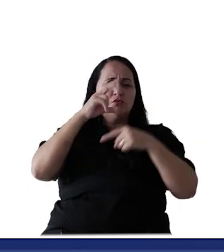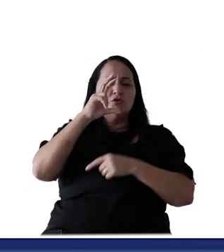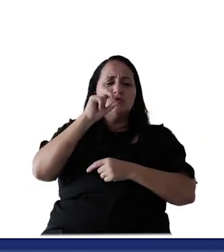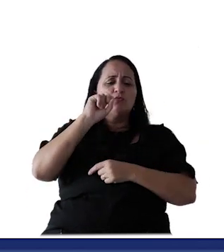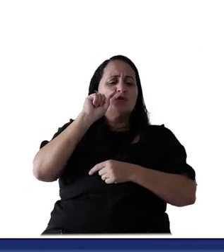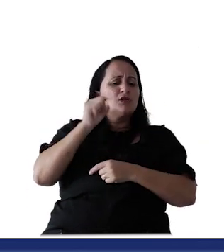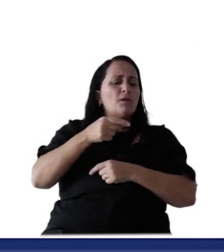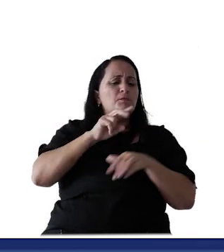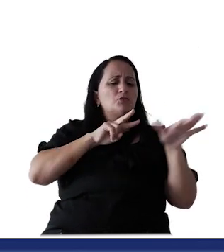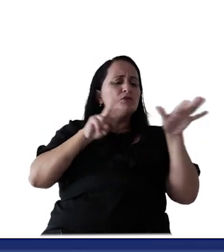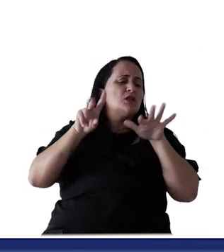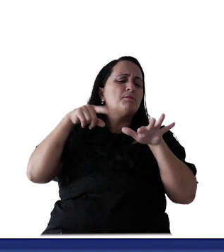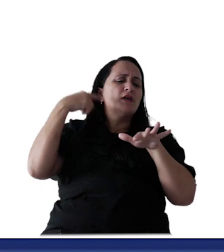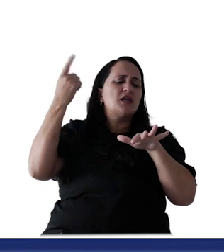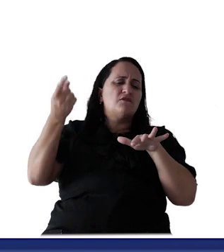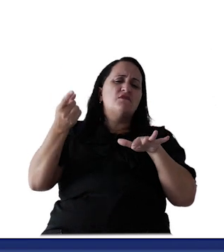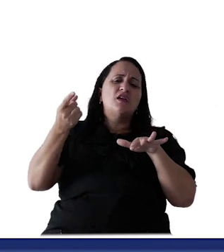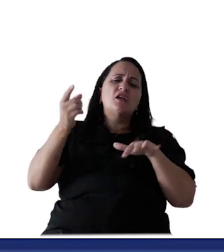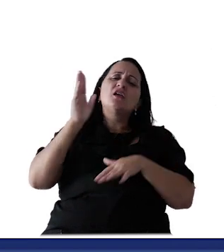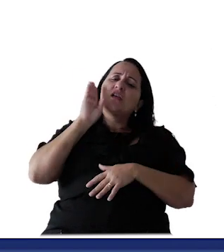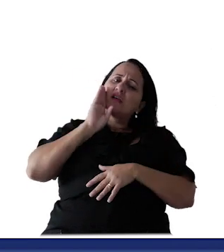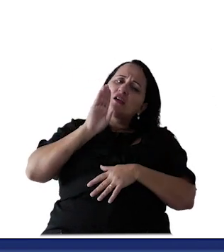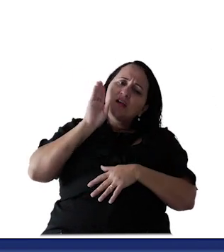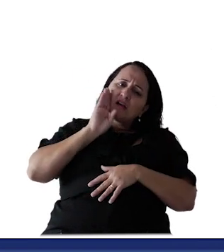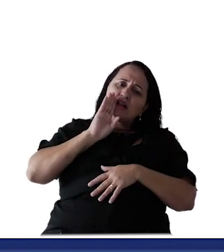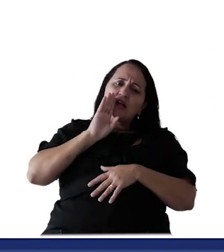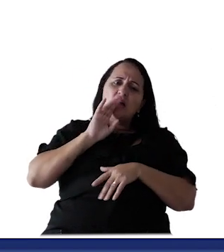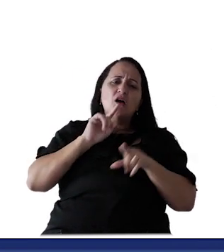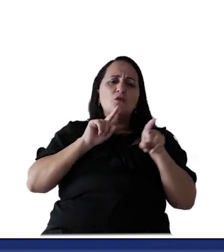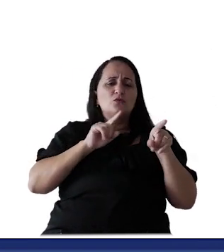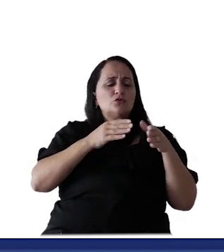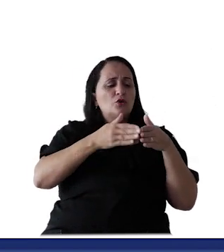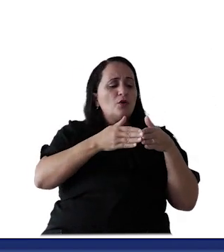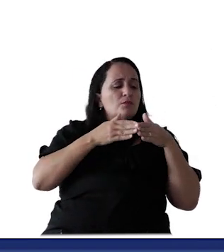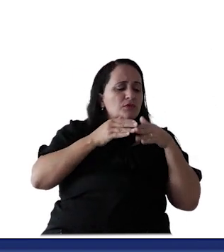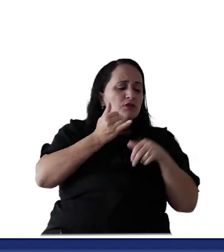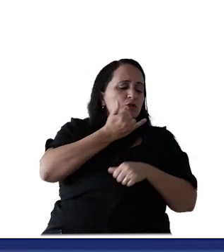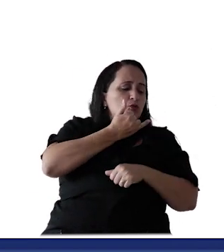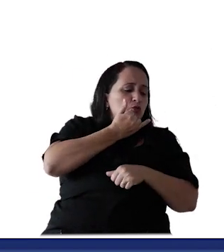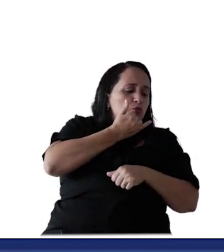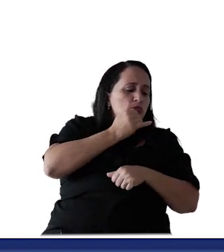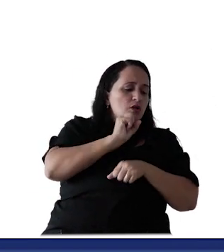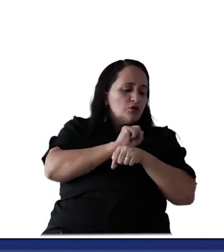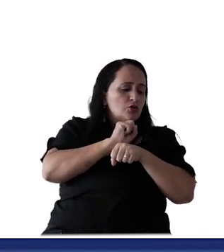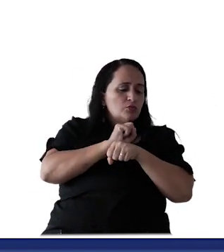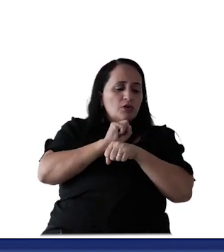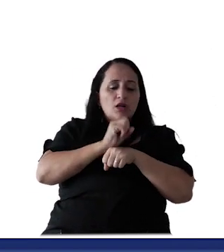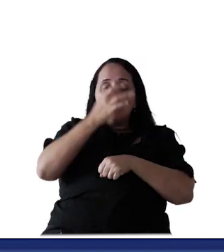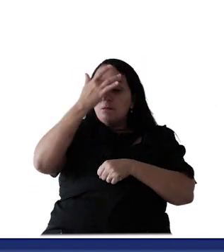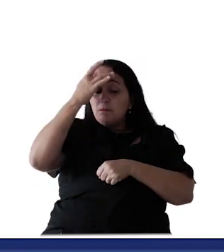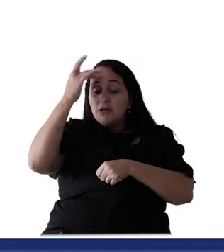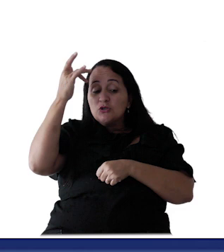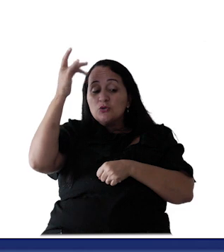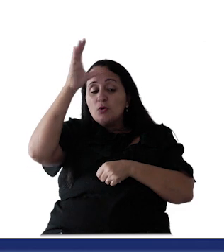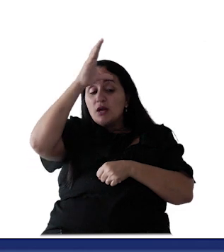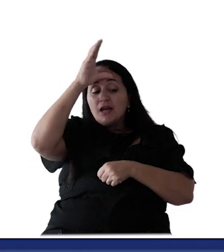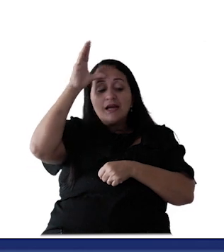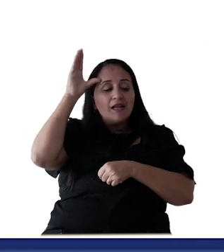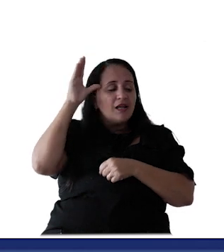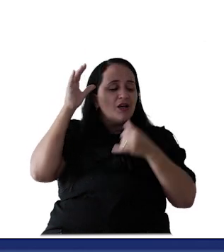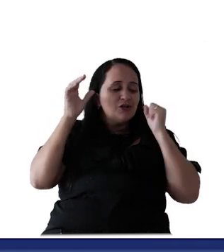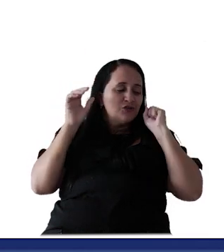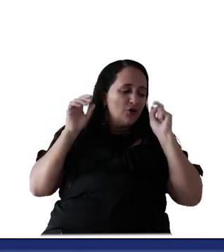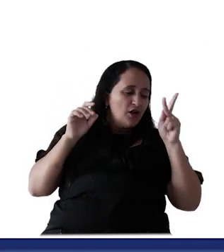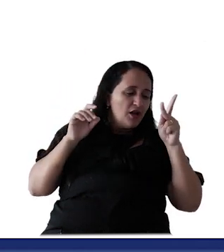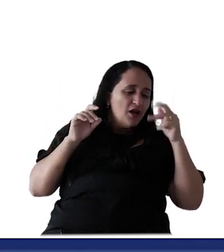mil na semana que vem. É claro. O senhor me dá licença agora que eu tenho um outro cliente aguardando, ok? Obrigado,